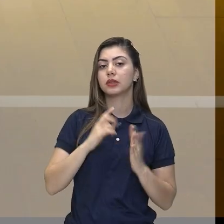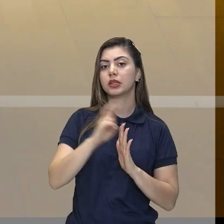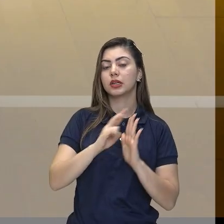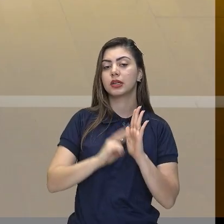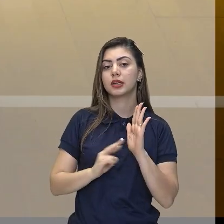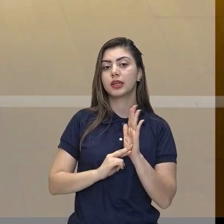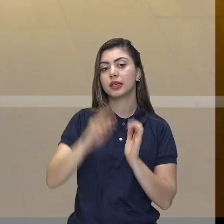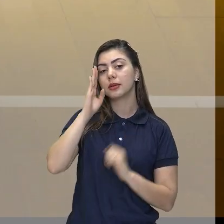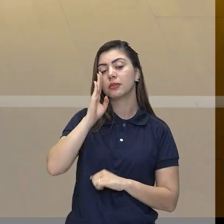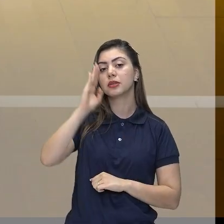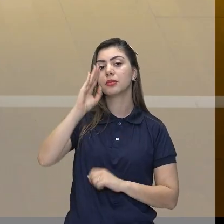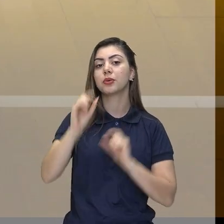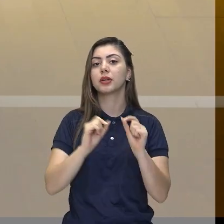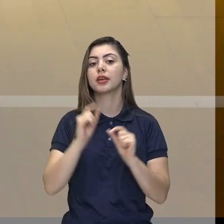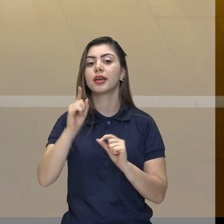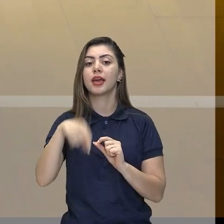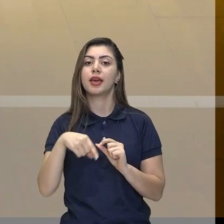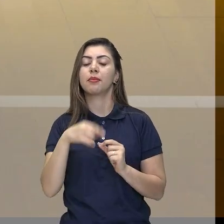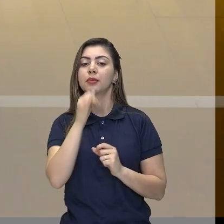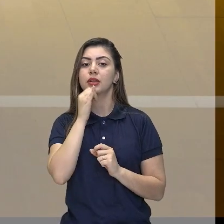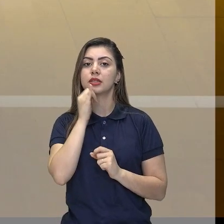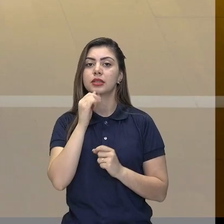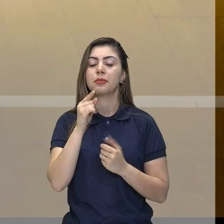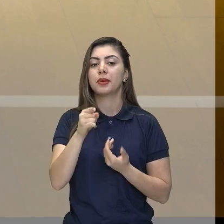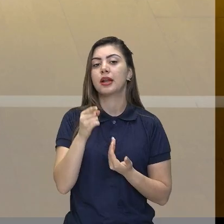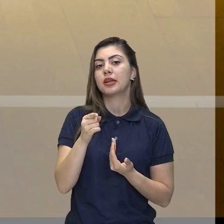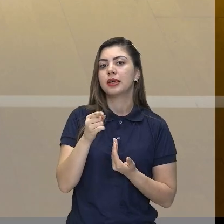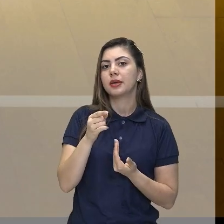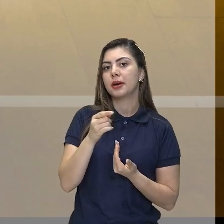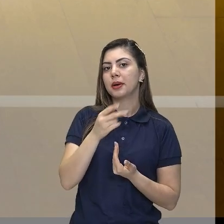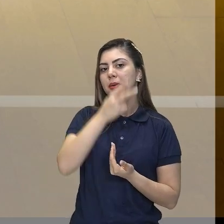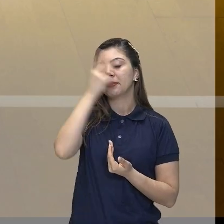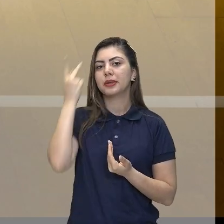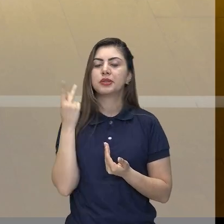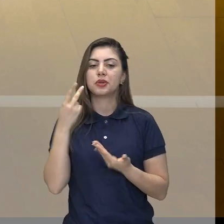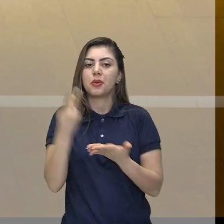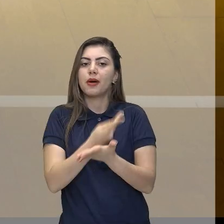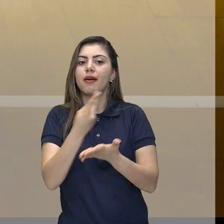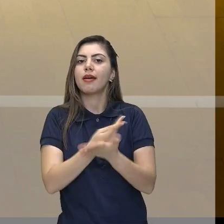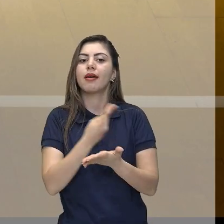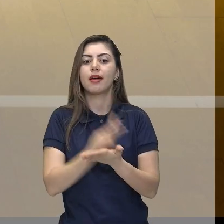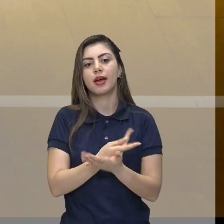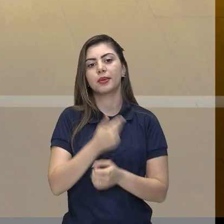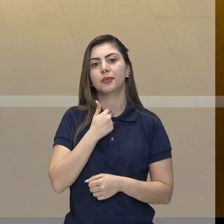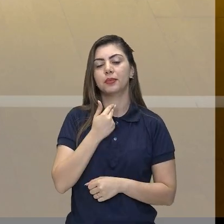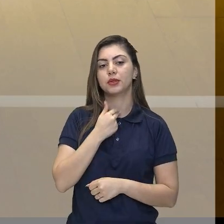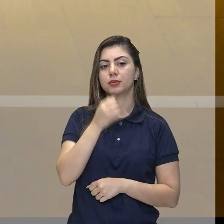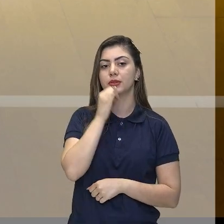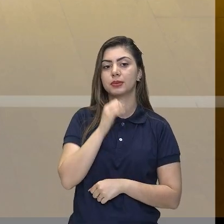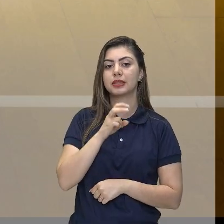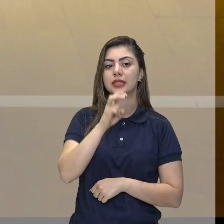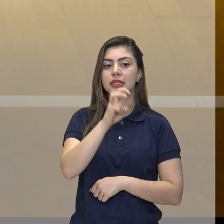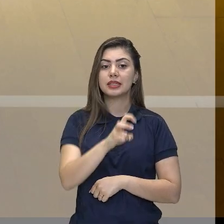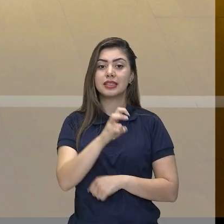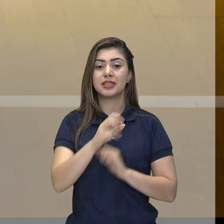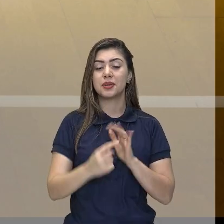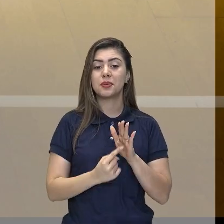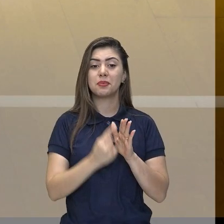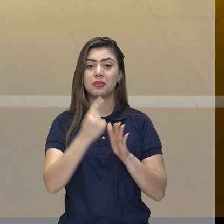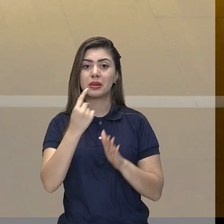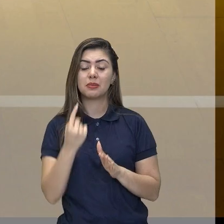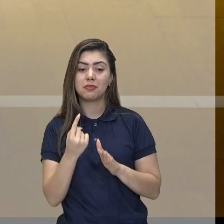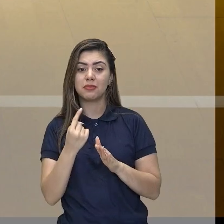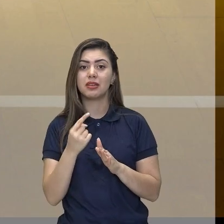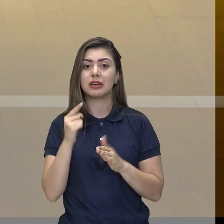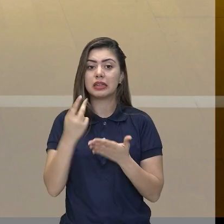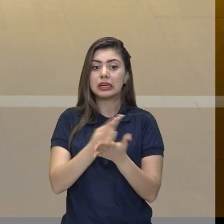sistema de faltas cumulativas. Enquanto as 5 primeiras faltas de cada equipe, em um tempo, resultam em tiro livre com